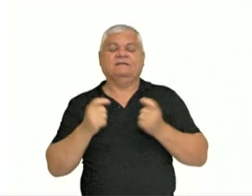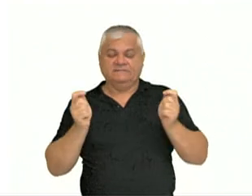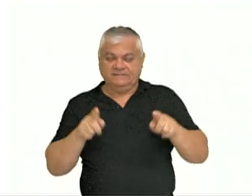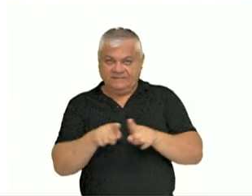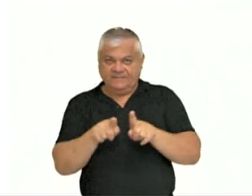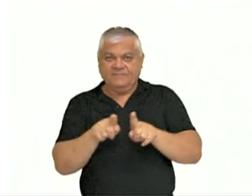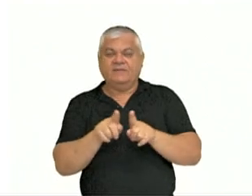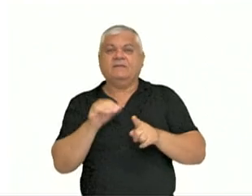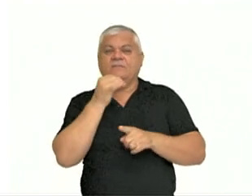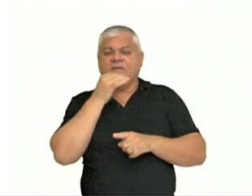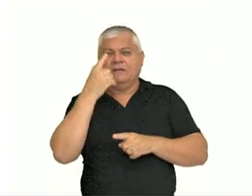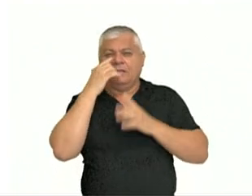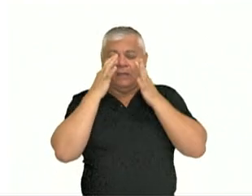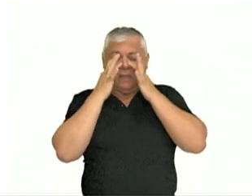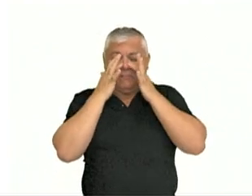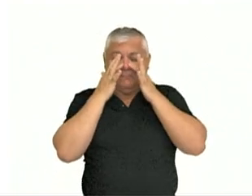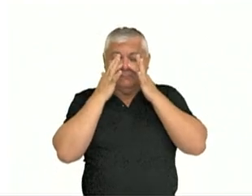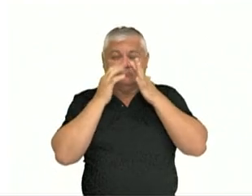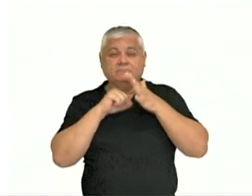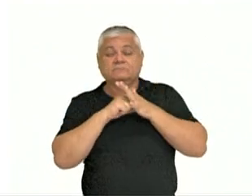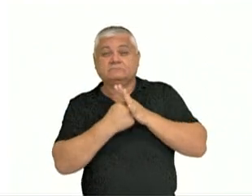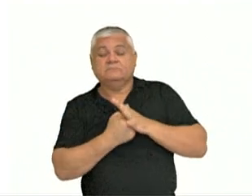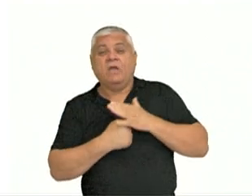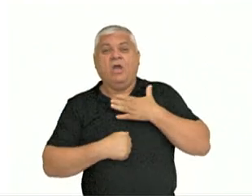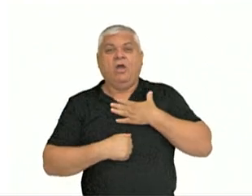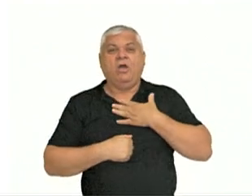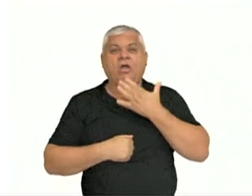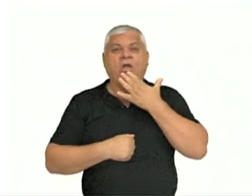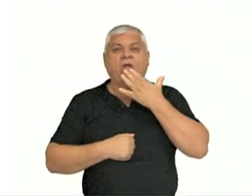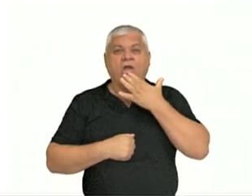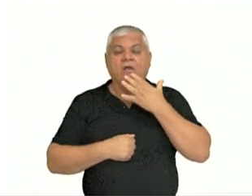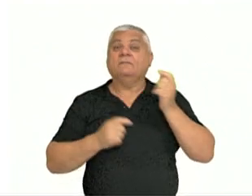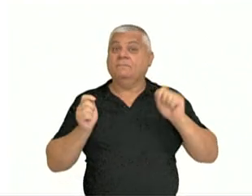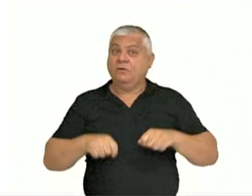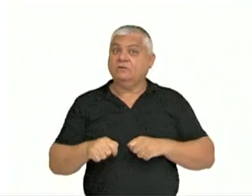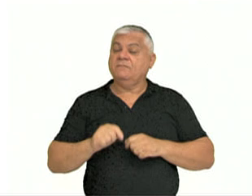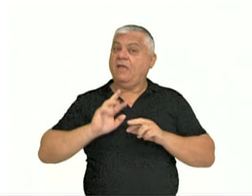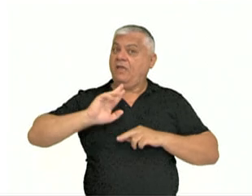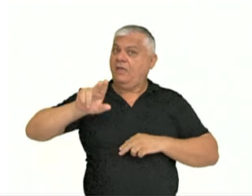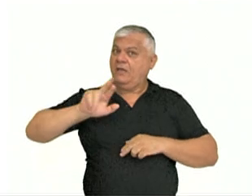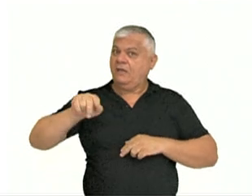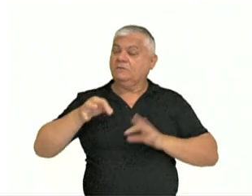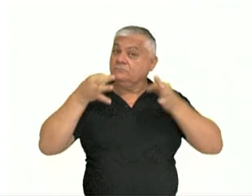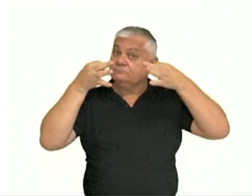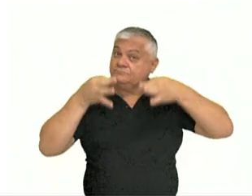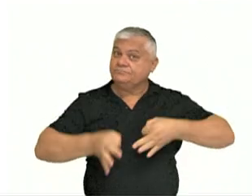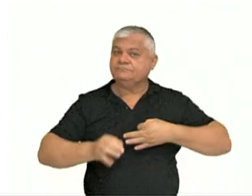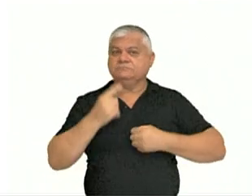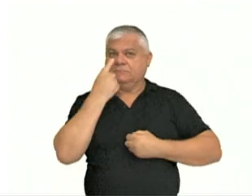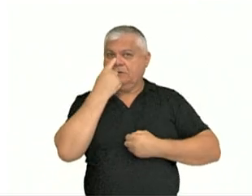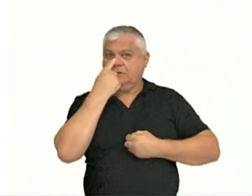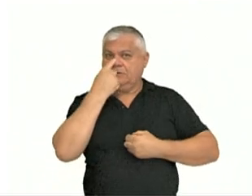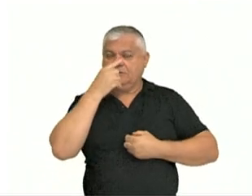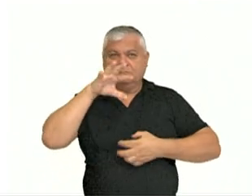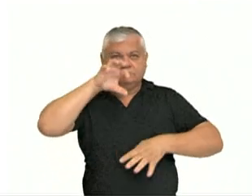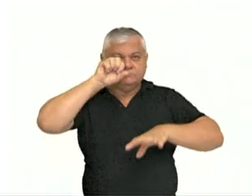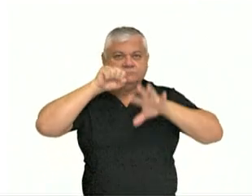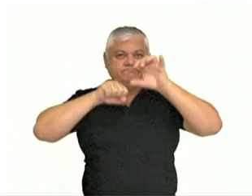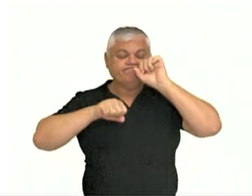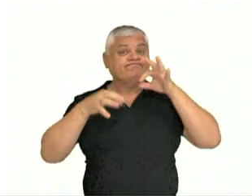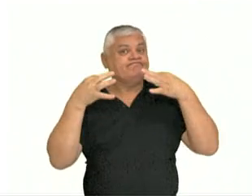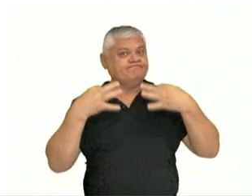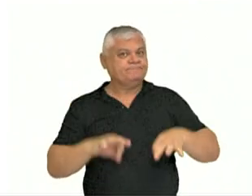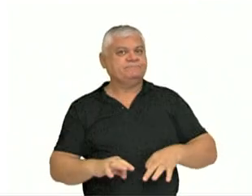gente está trancado, quando a gente está correndo, está muito ofegante, mas não é o adequado. O adequado é respirar pelo